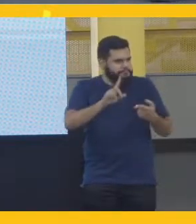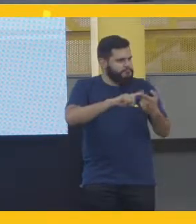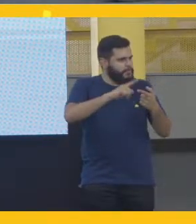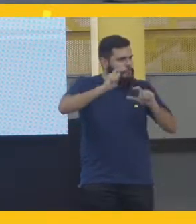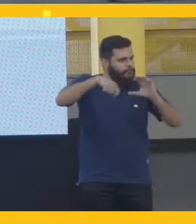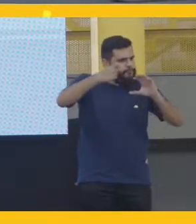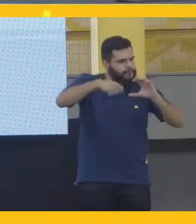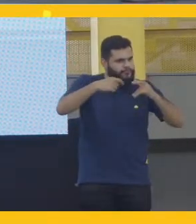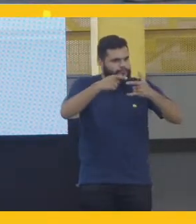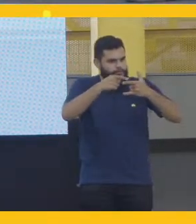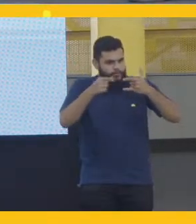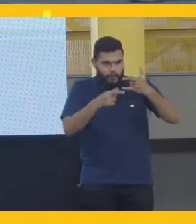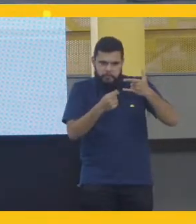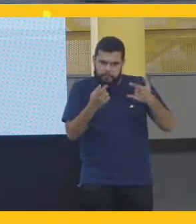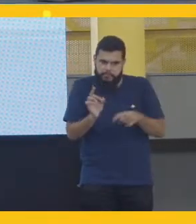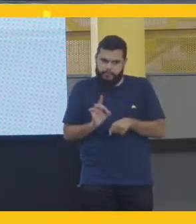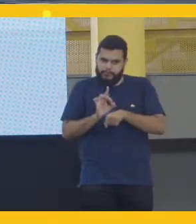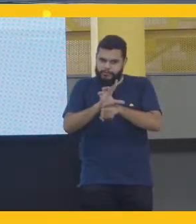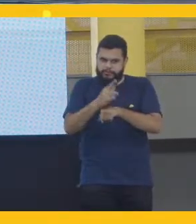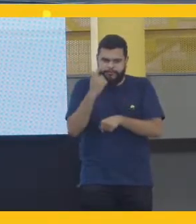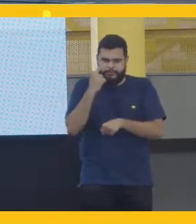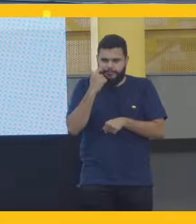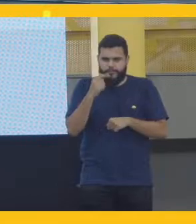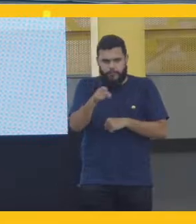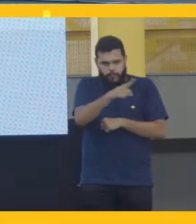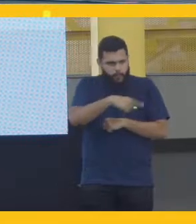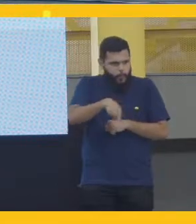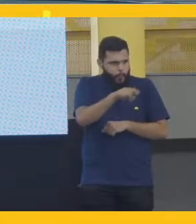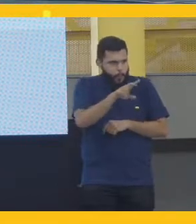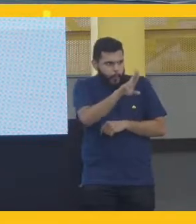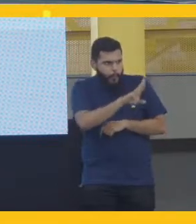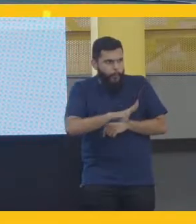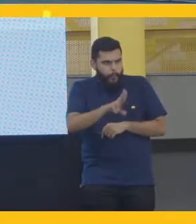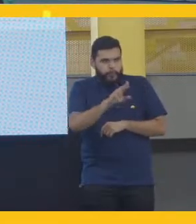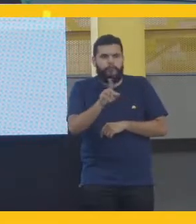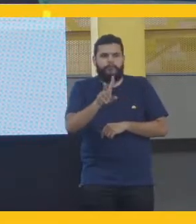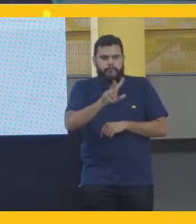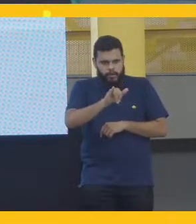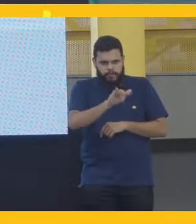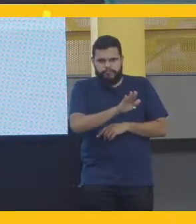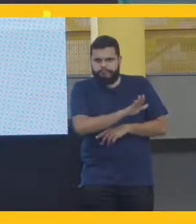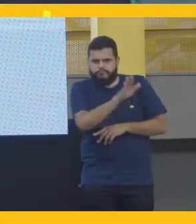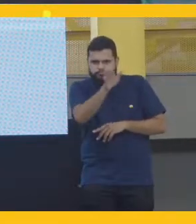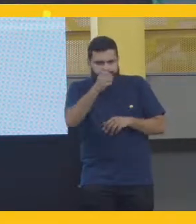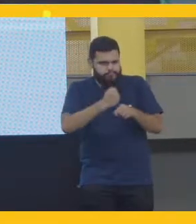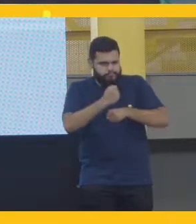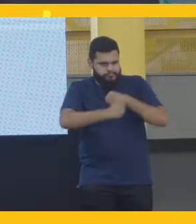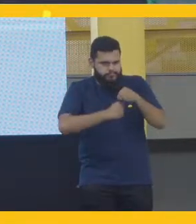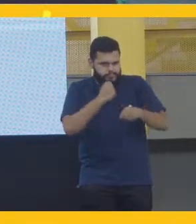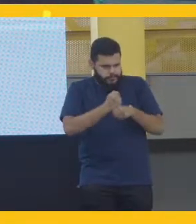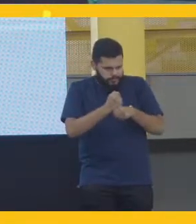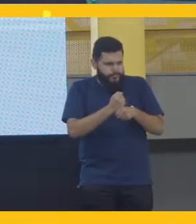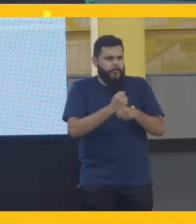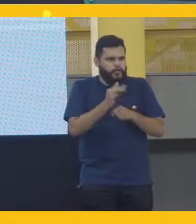eu vou contar um segredo. Vocês vão para a universidade. No ano que vem vocês vão estar lá.